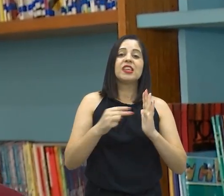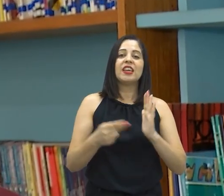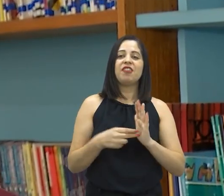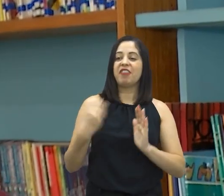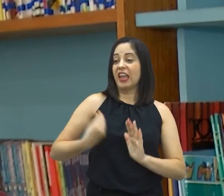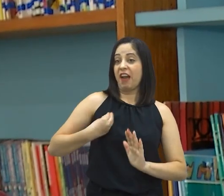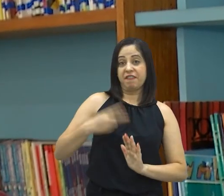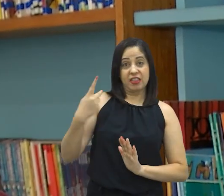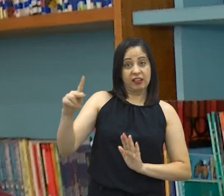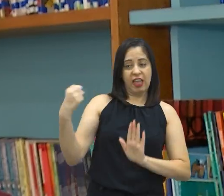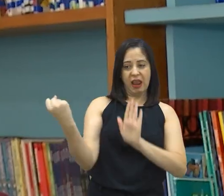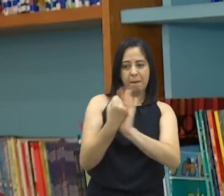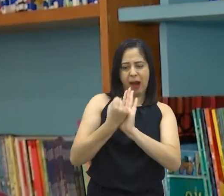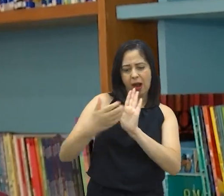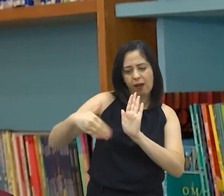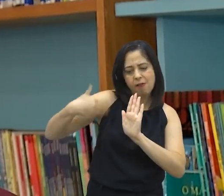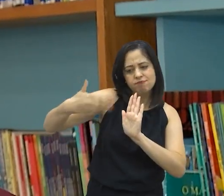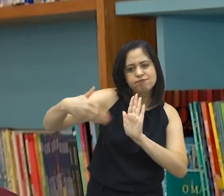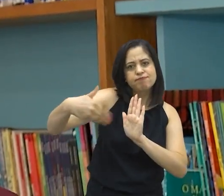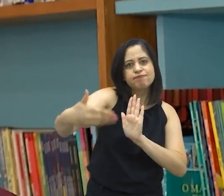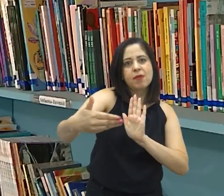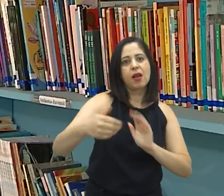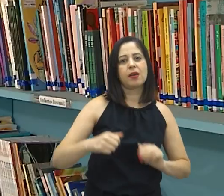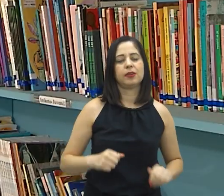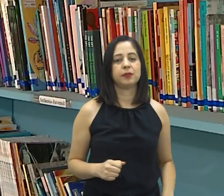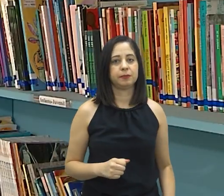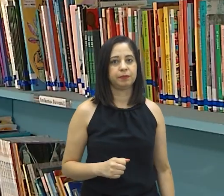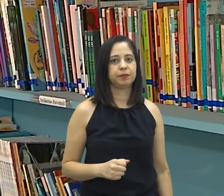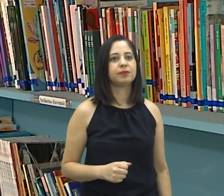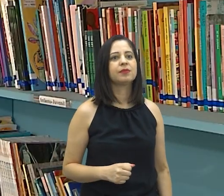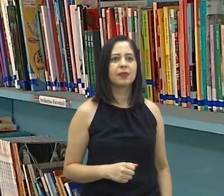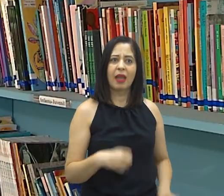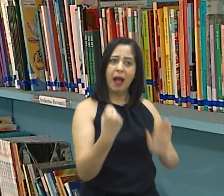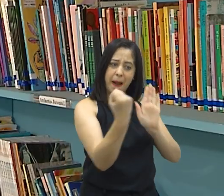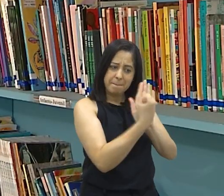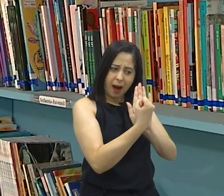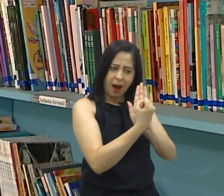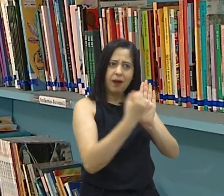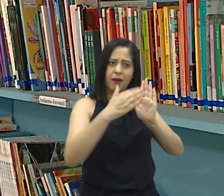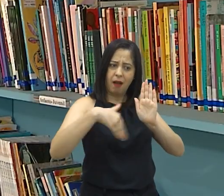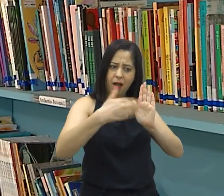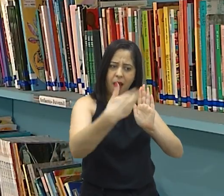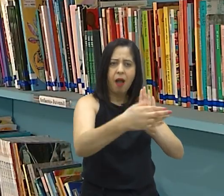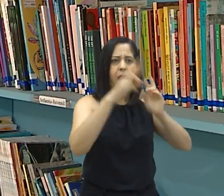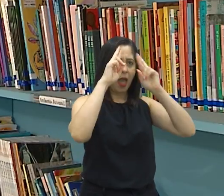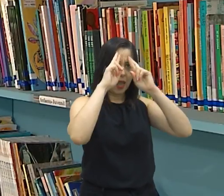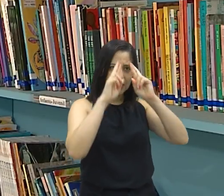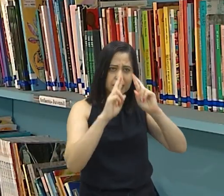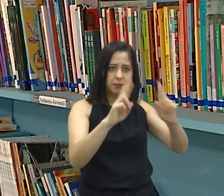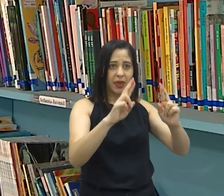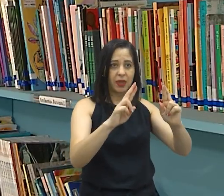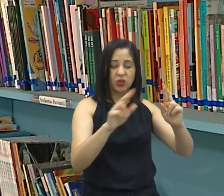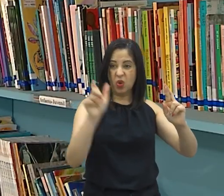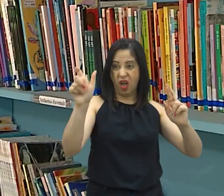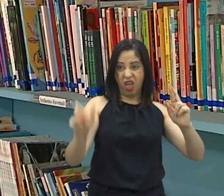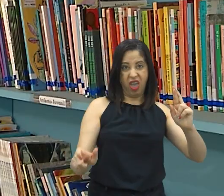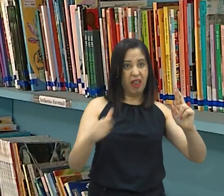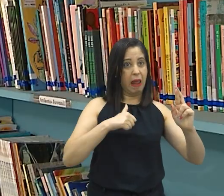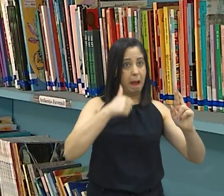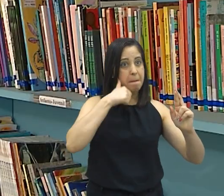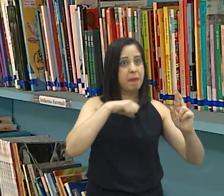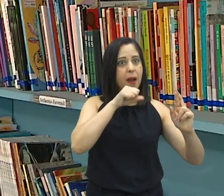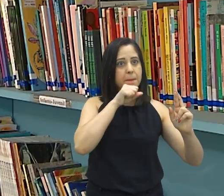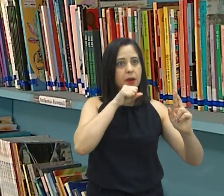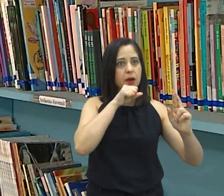de Cleide Calazans no ensino da cidade. Então, um legado assim de respeito, né? Ela é de uma época assim que havia